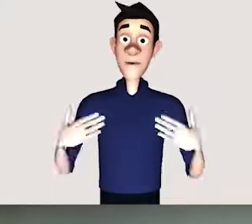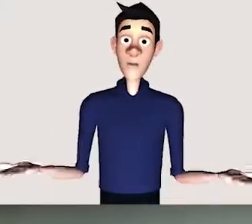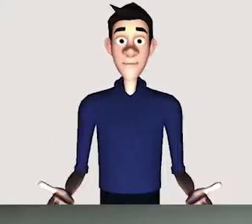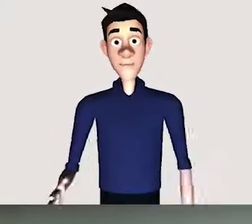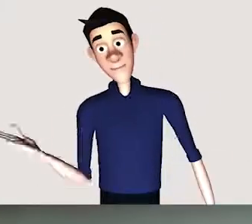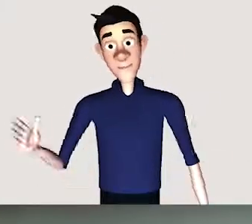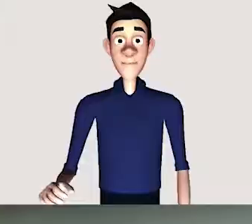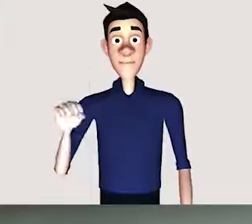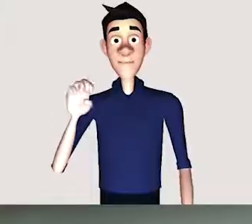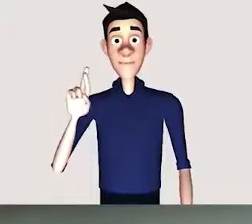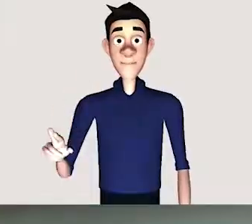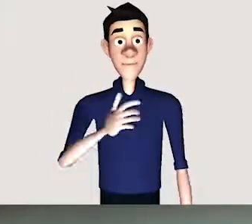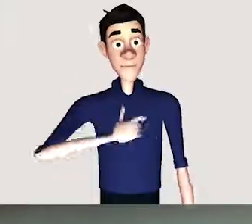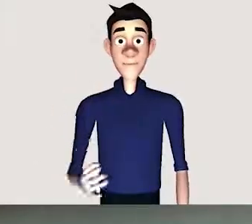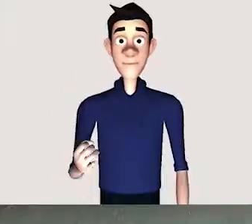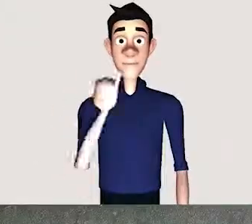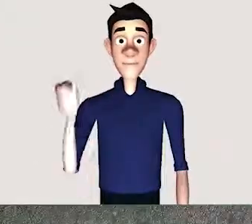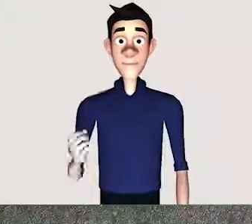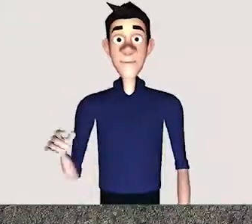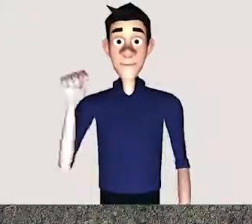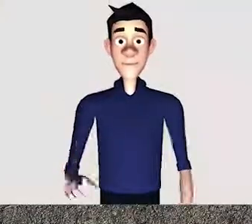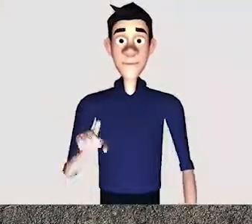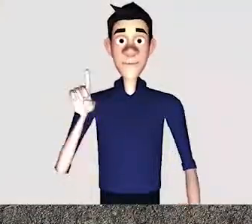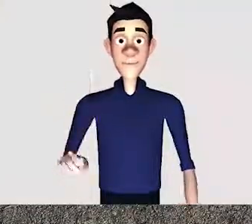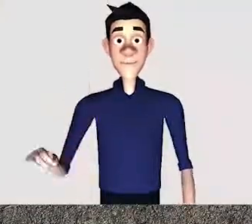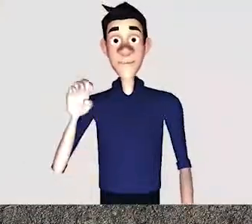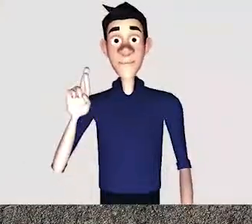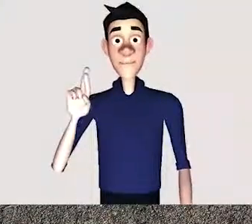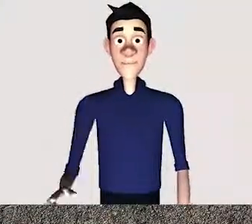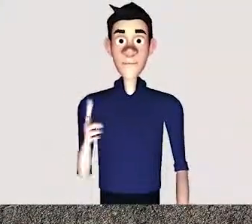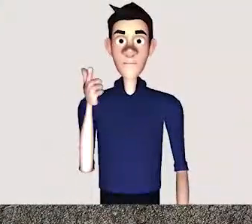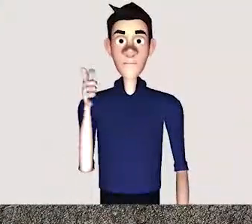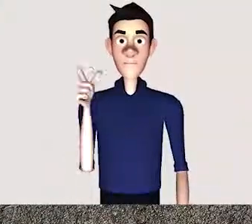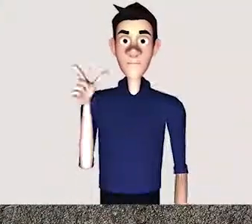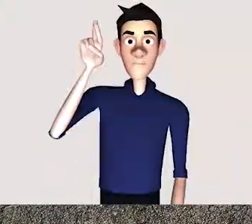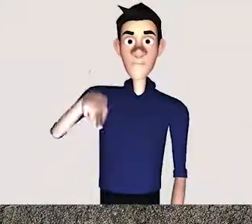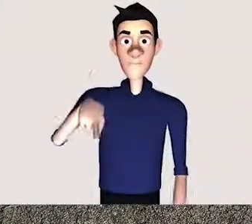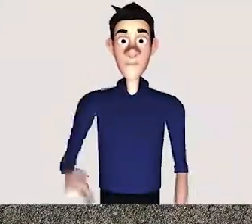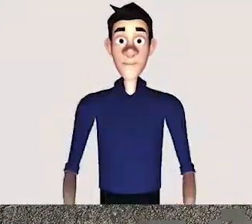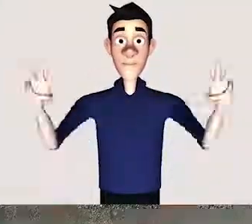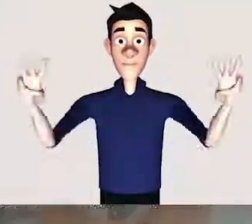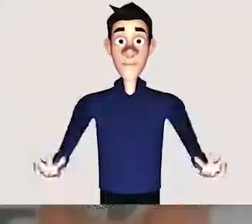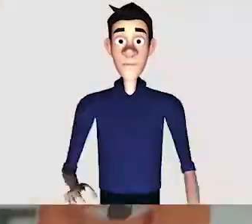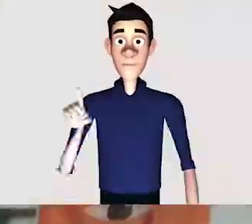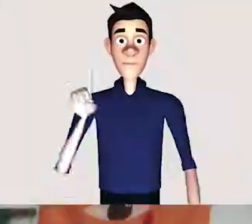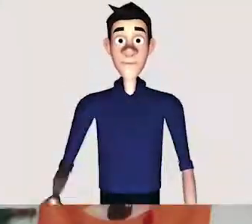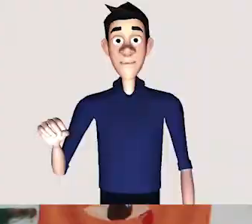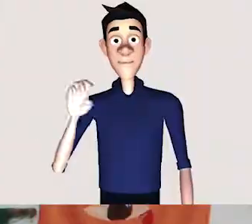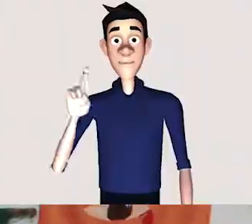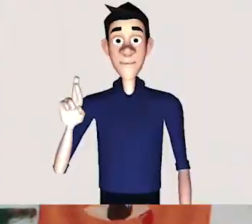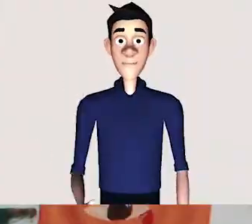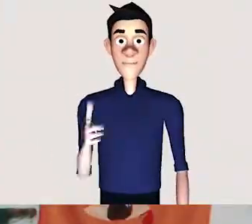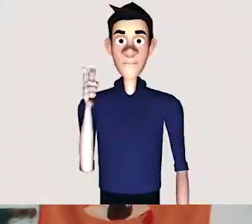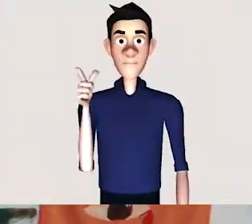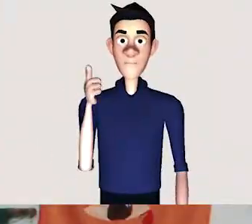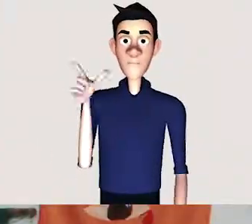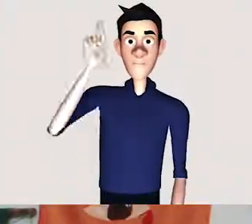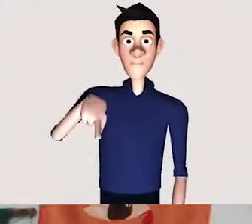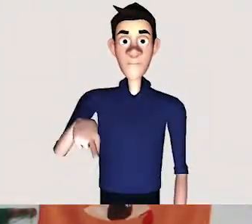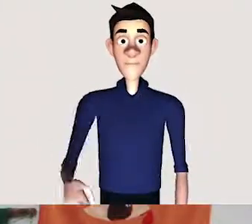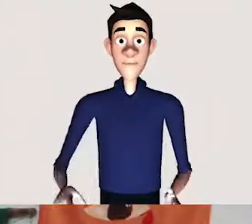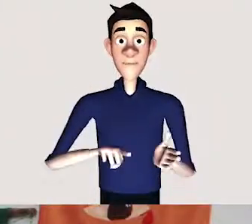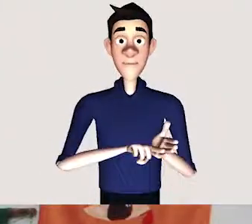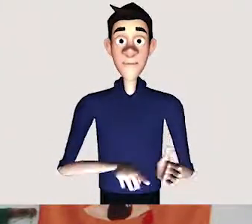tipo a que estamos aqui nos referindo. Os museus são espaços de memória e